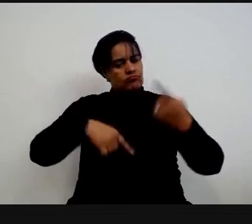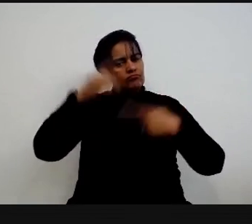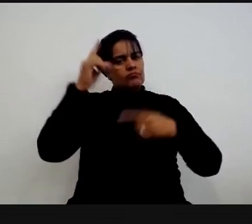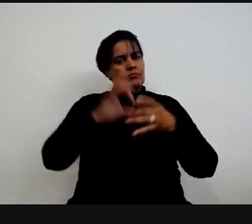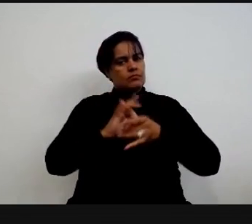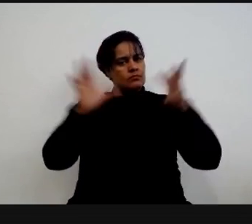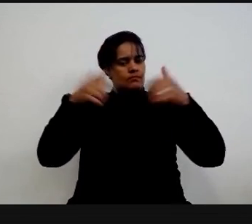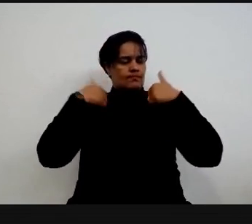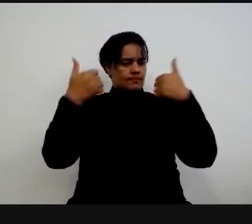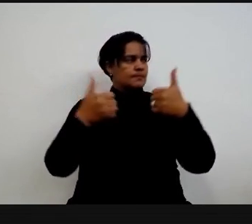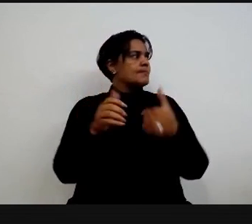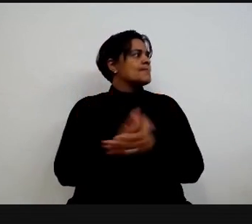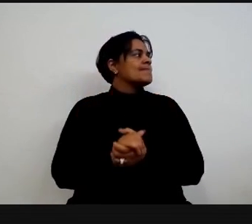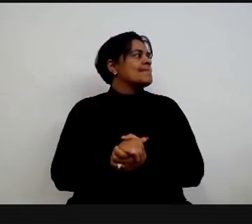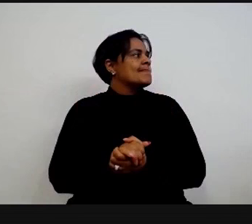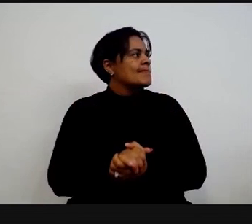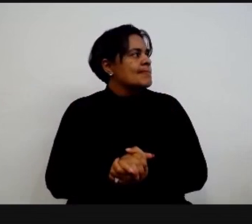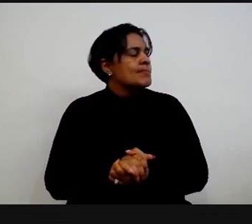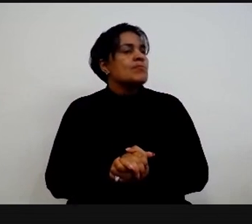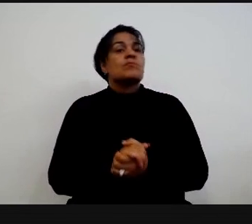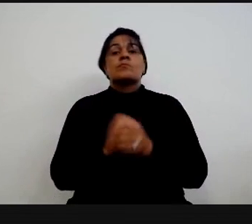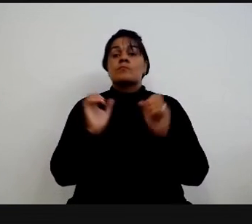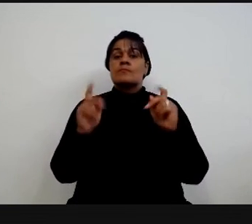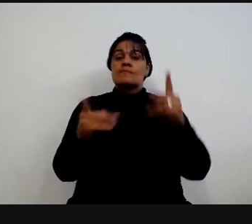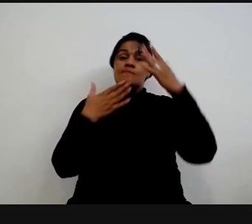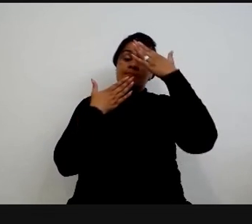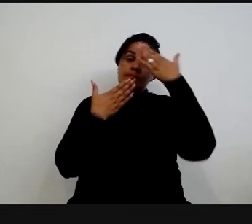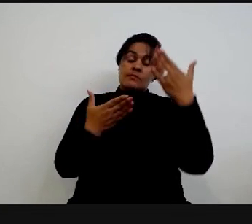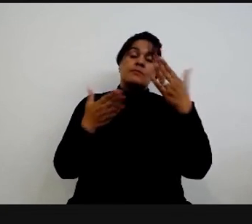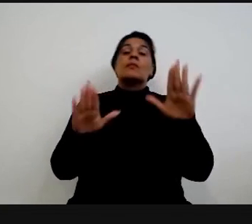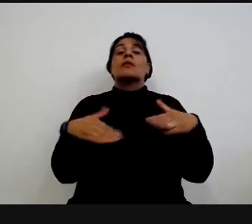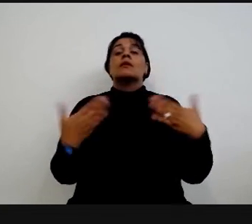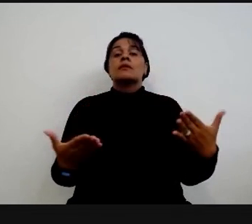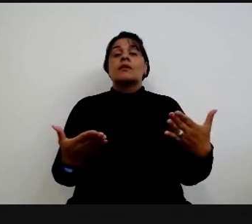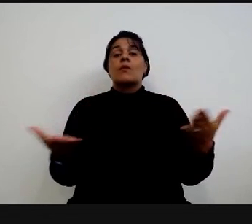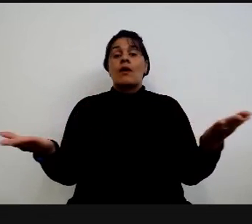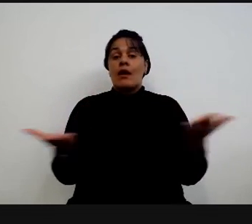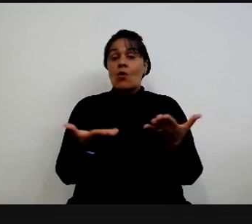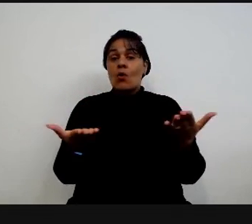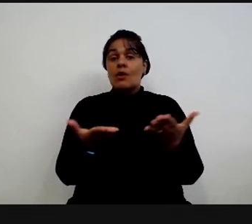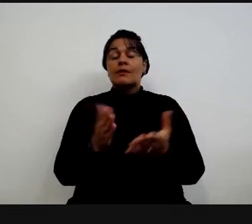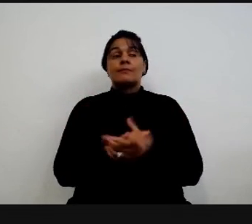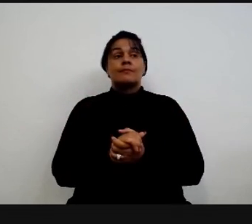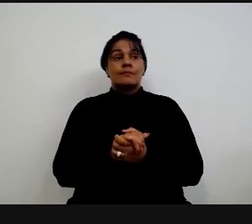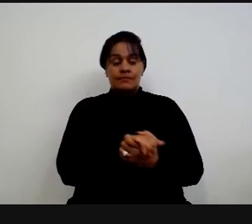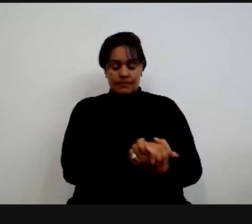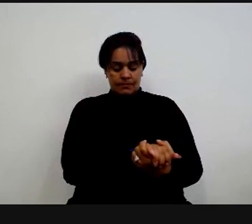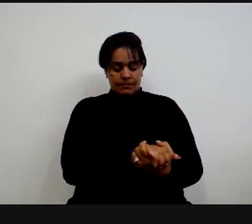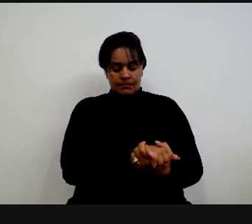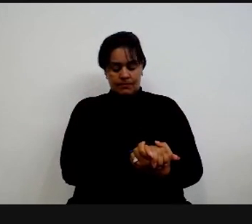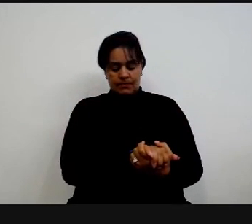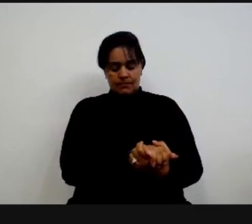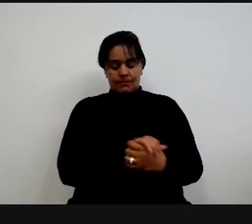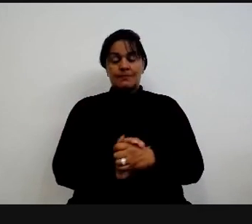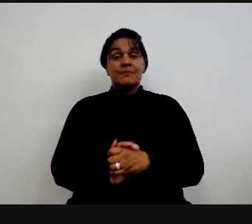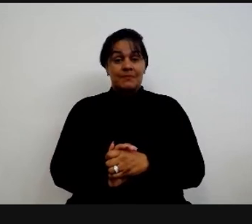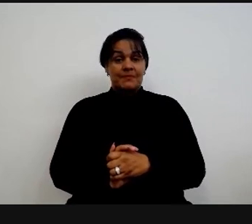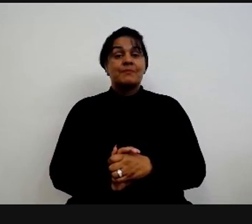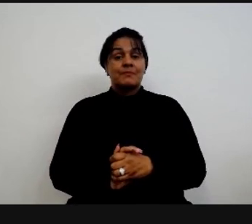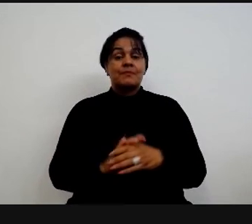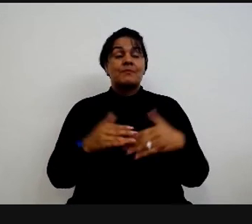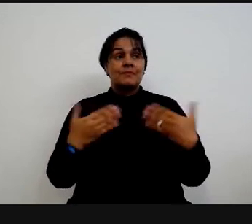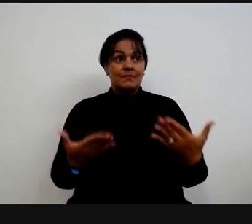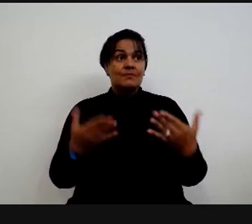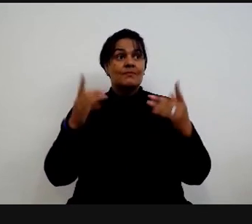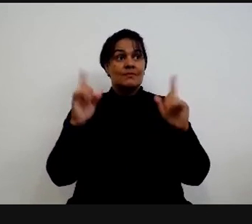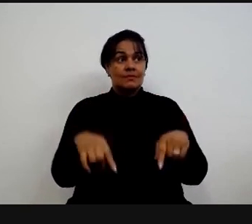democracia consolidada. Perfeito. Obrigado, Ana. Bom, gente, então, agora sim, finalizar essa